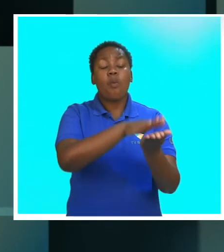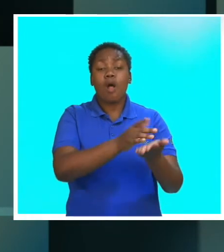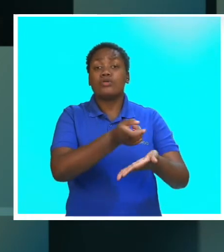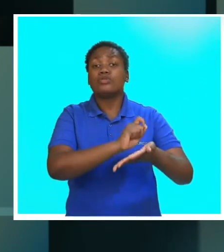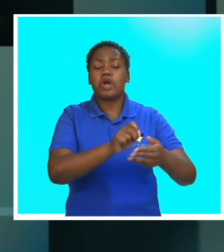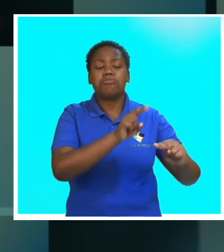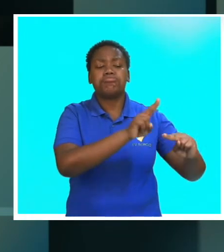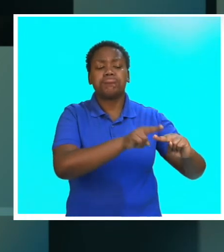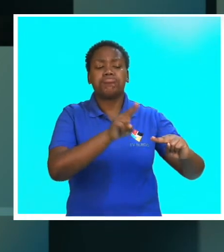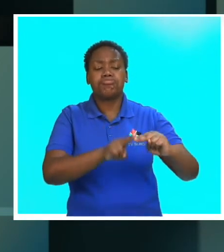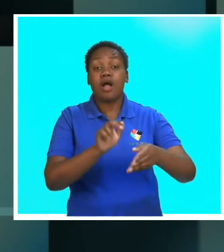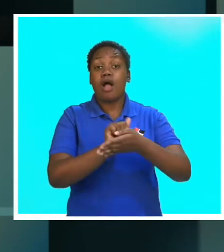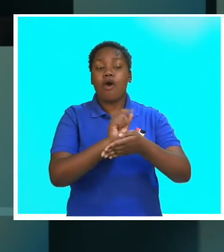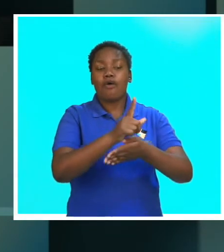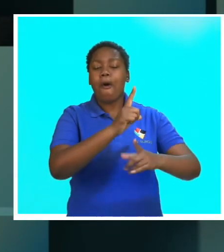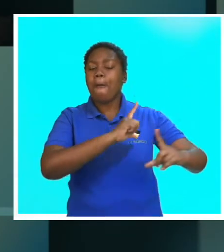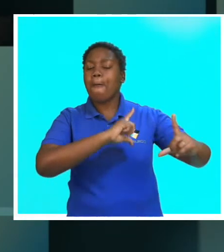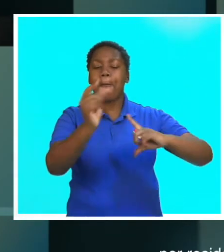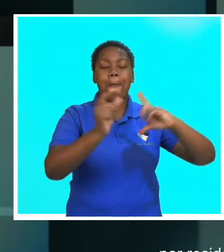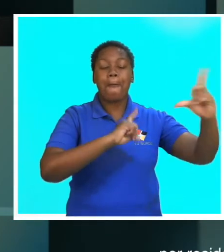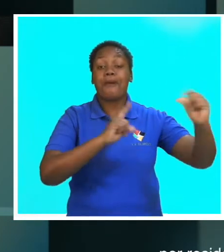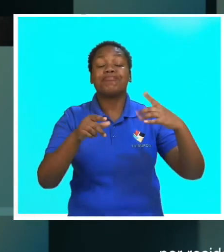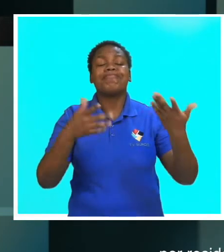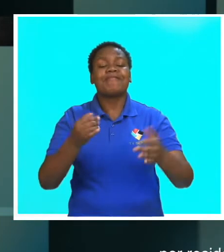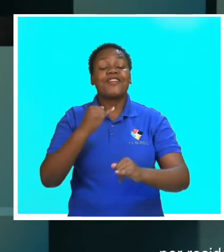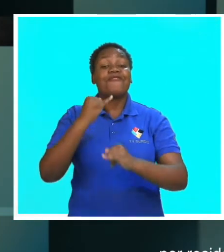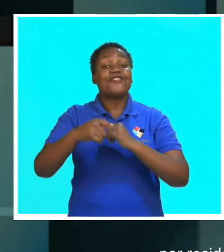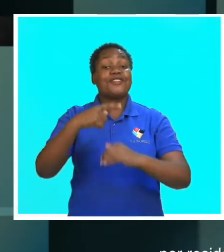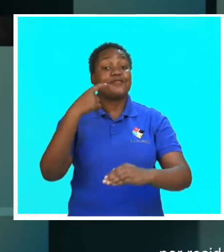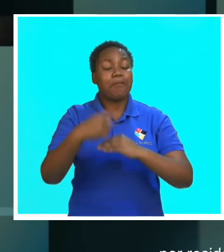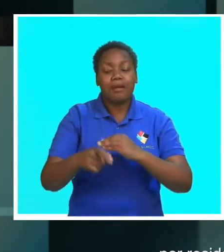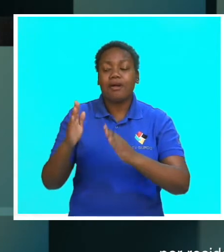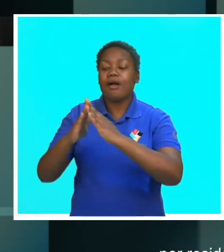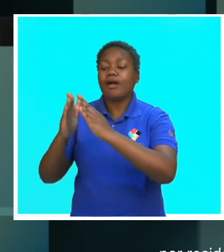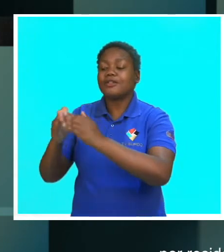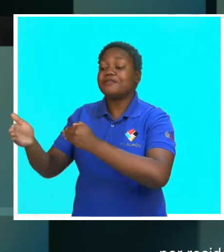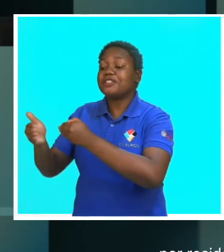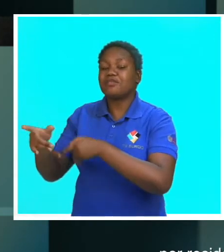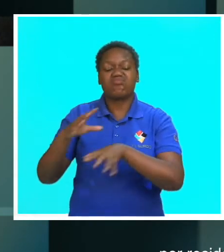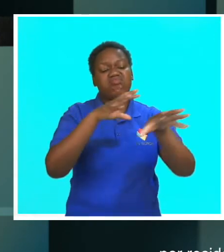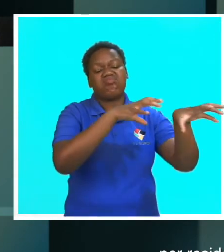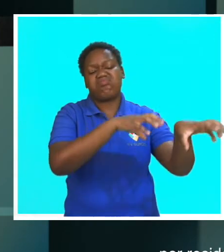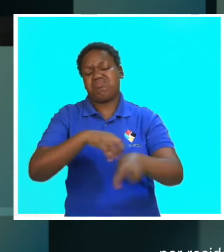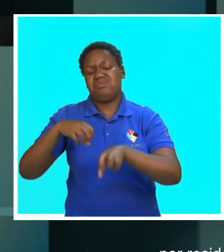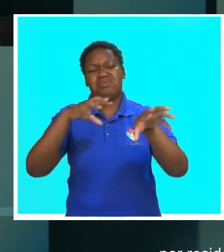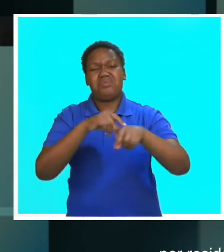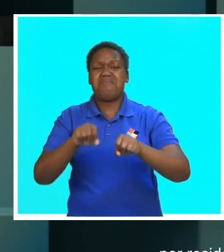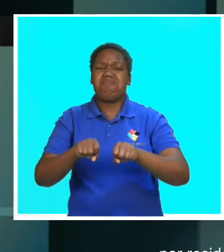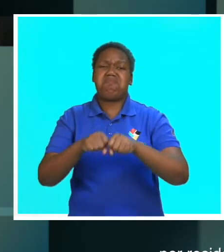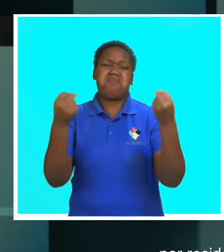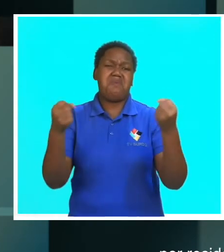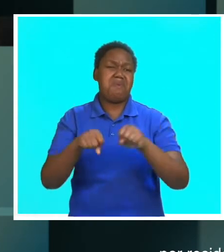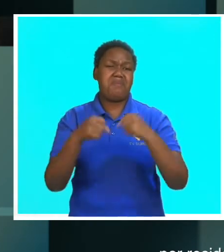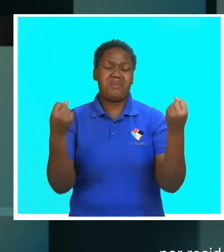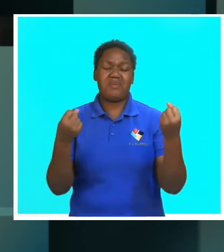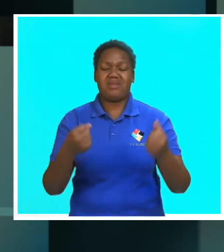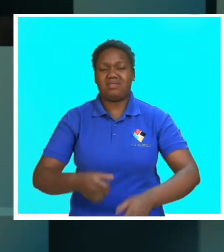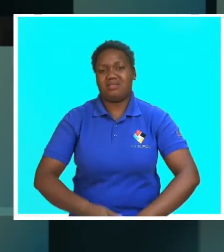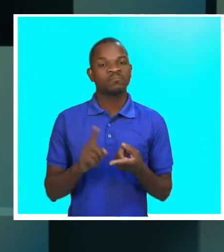outra causa é a vandalização deste bem por residentes dos arredores da escola, sobretudo, aos fins de semana.